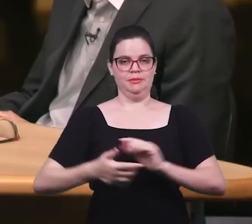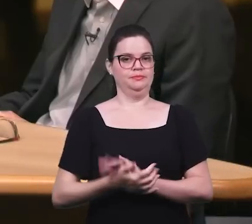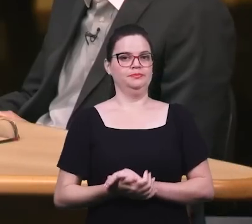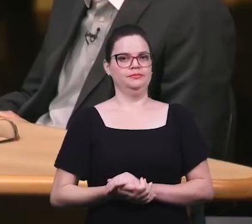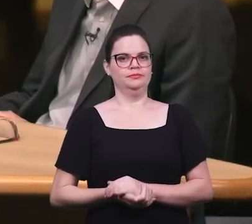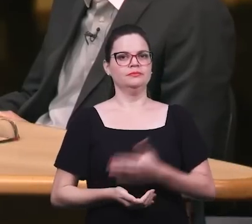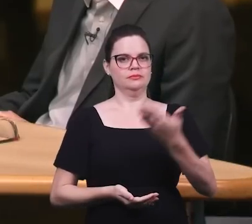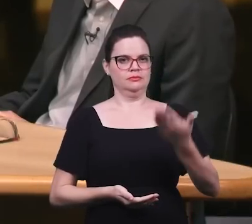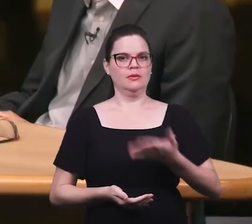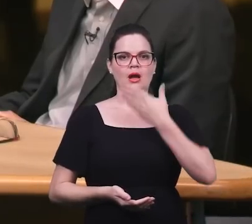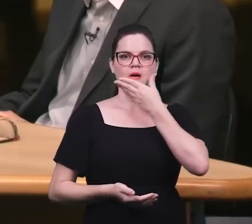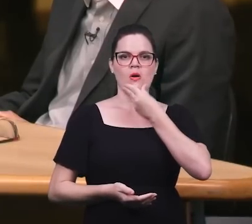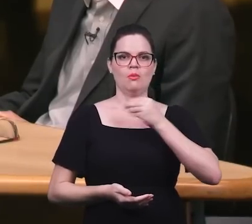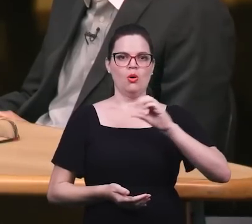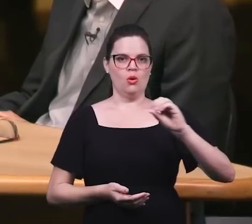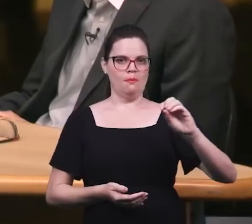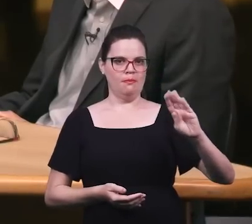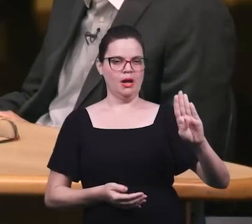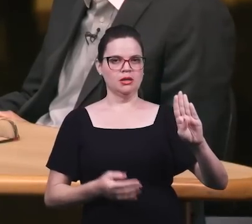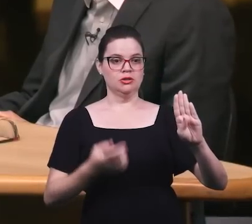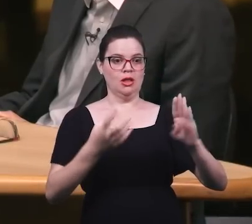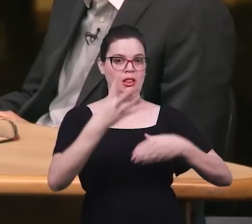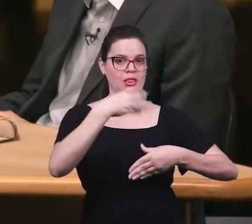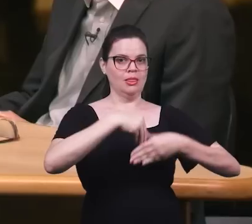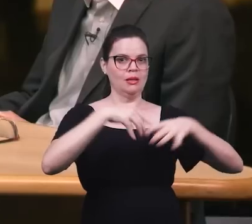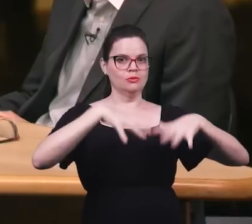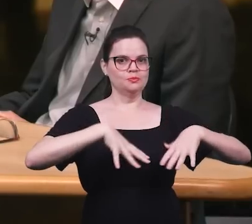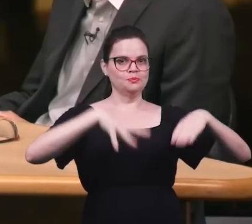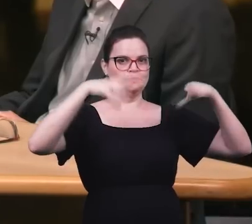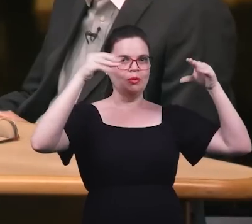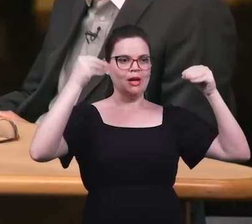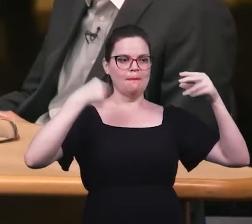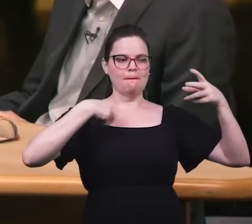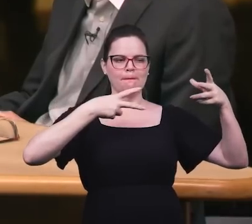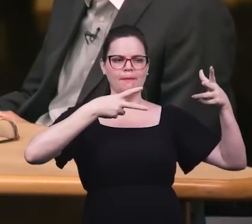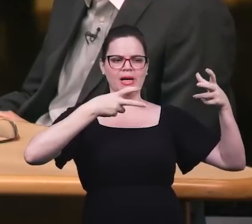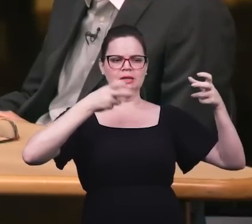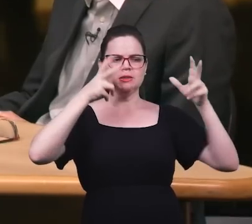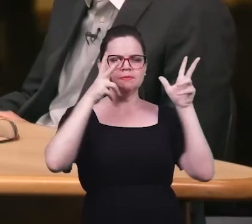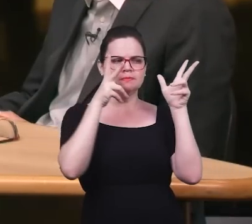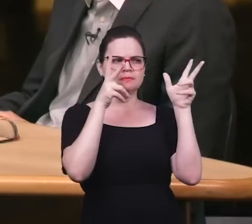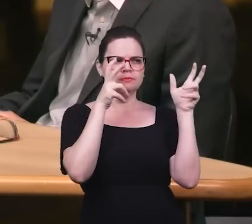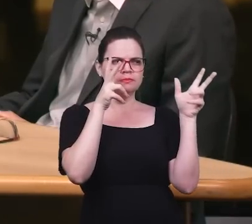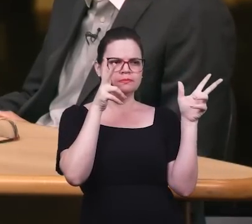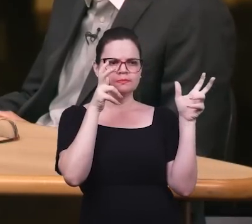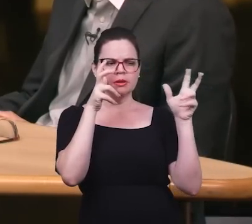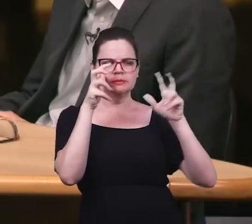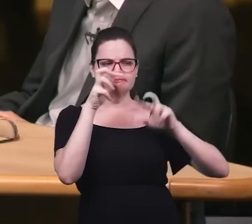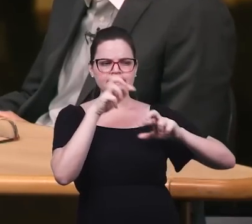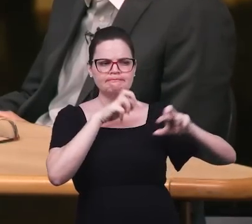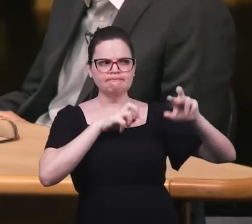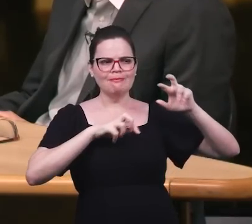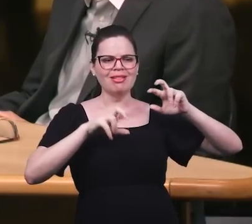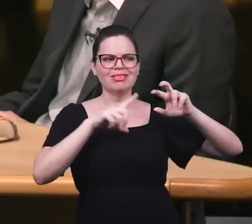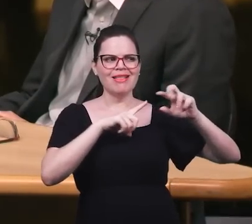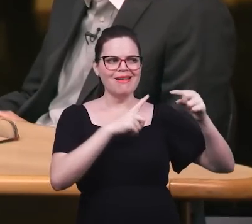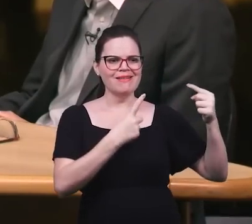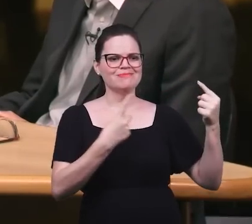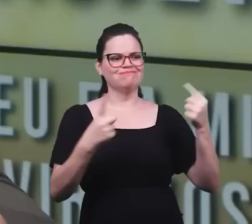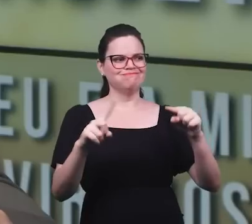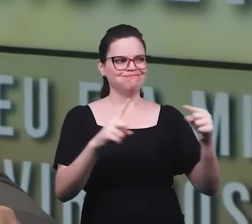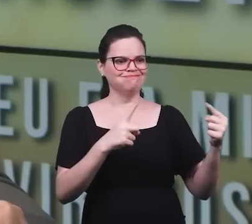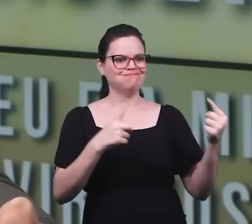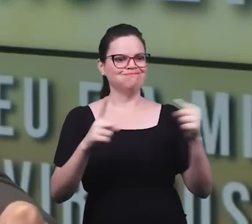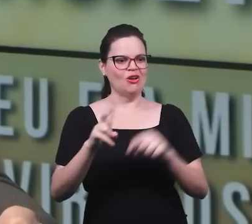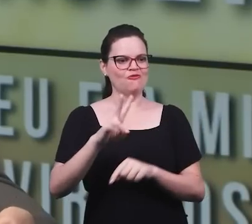Obadias verificando ali que havia uma perseguição muito forte, até de